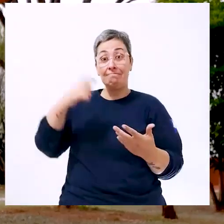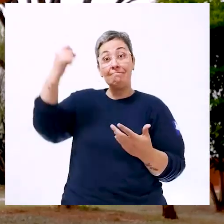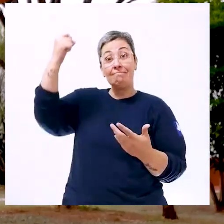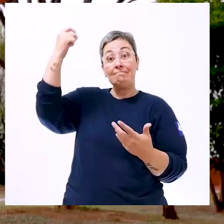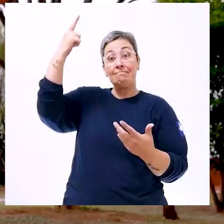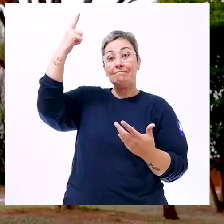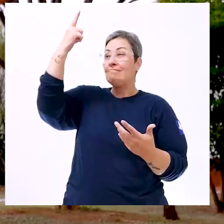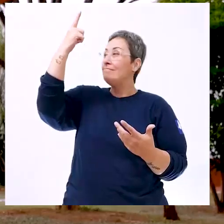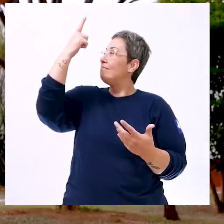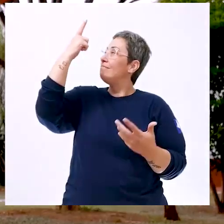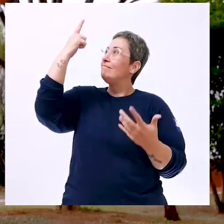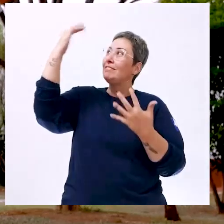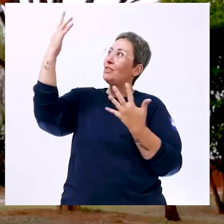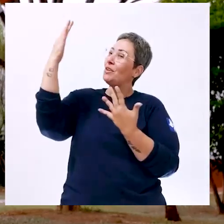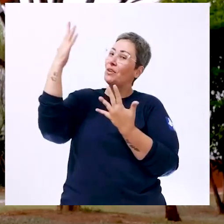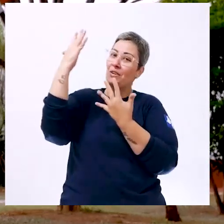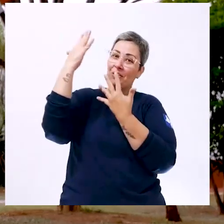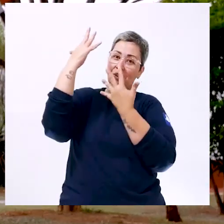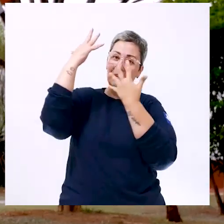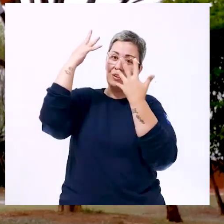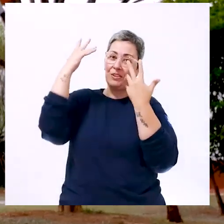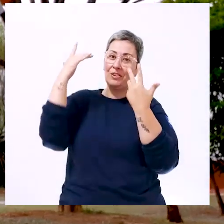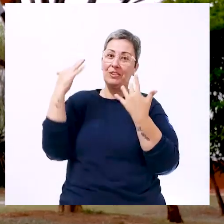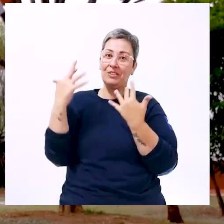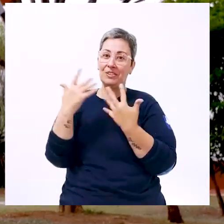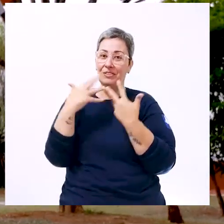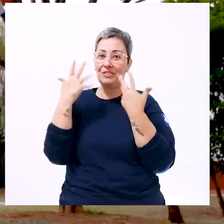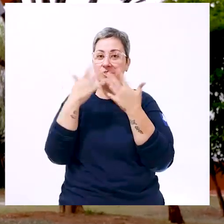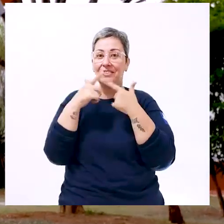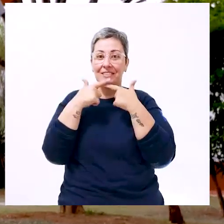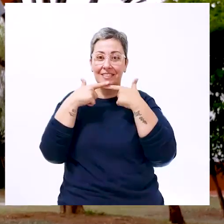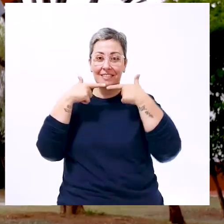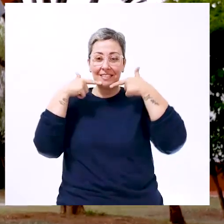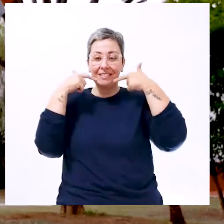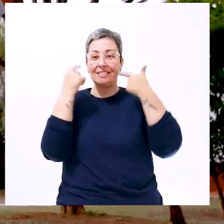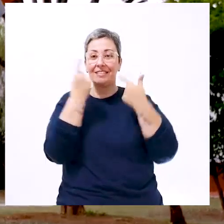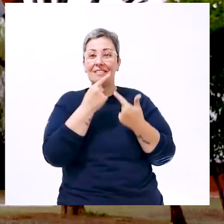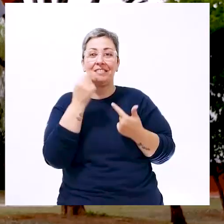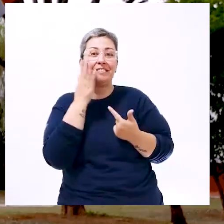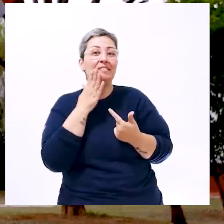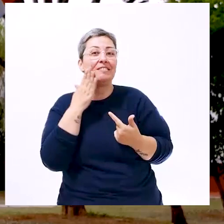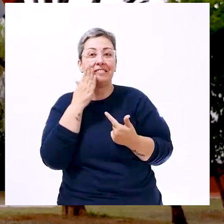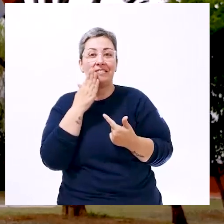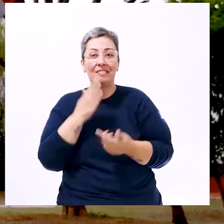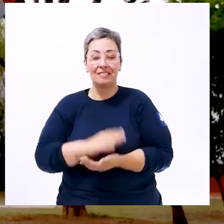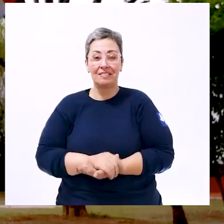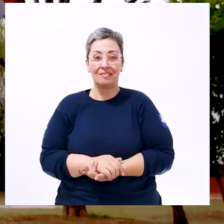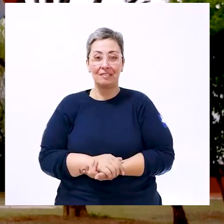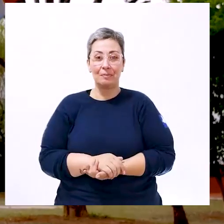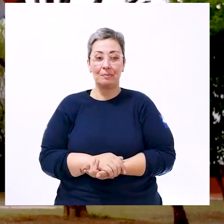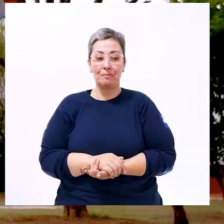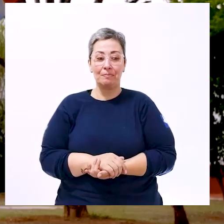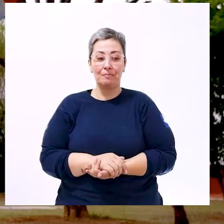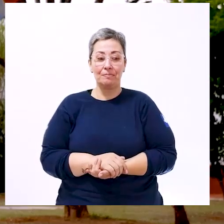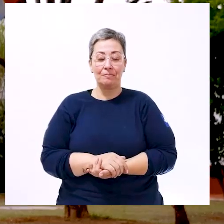há um sol bem maior que brilha entre seus lábios rosados.